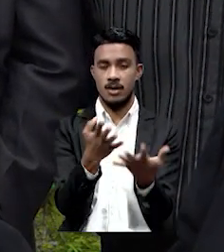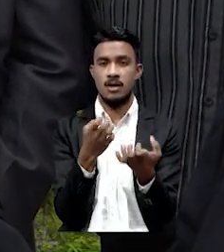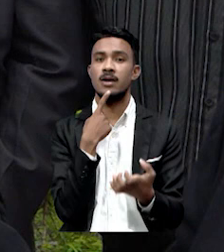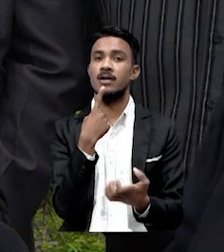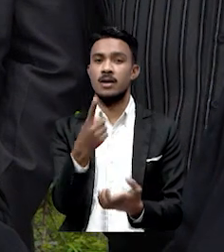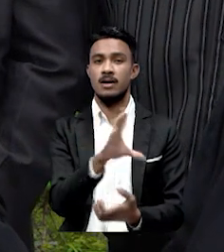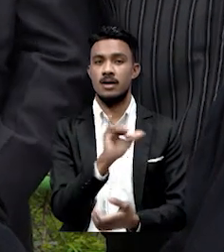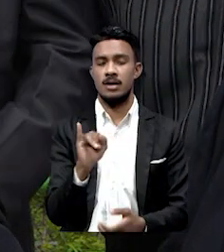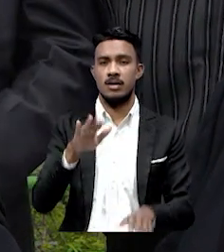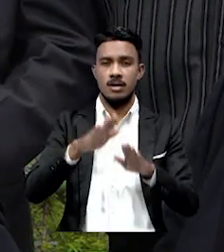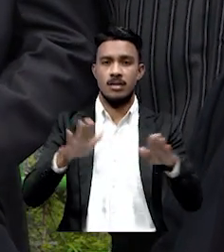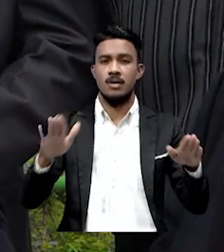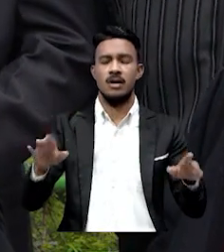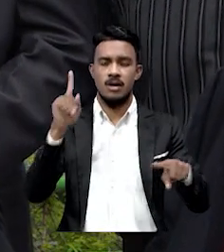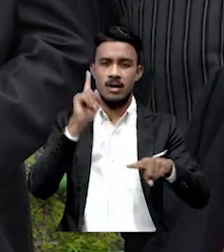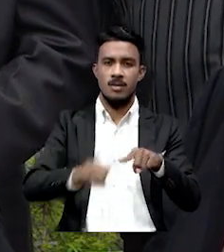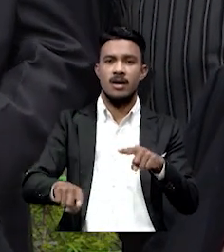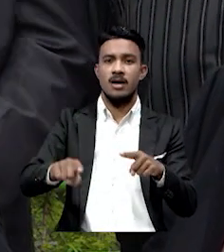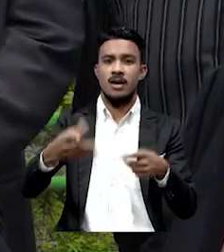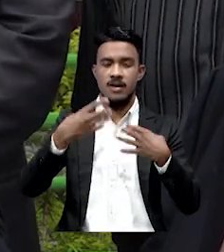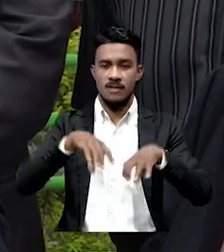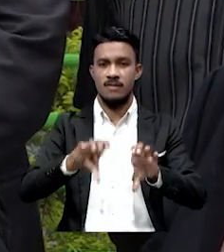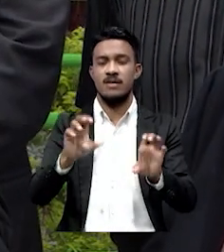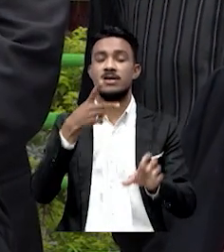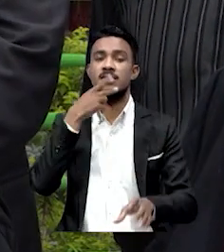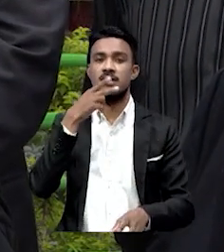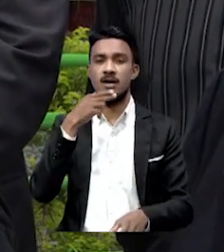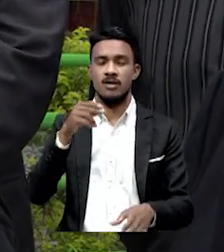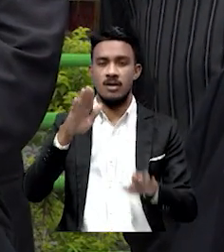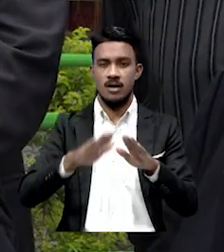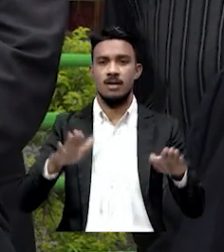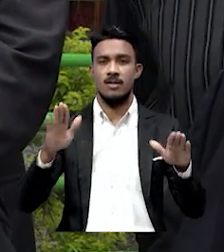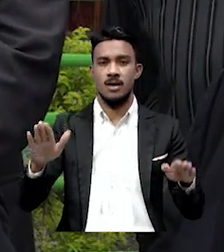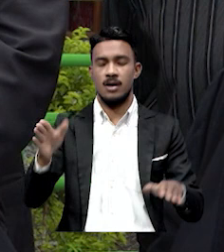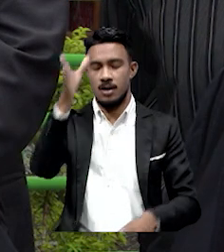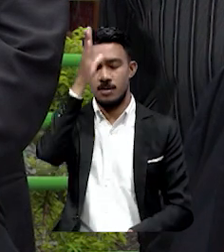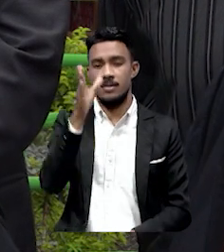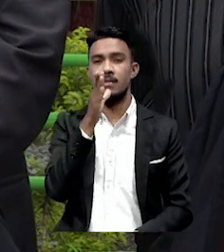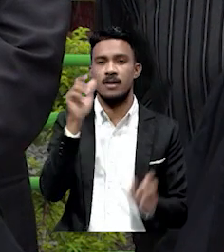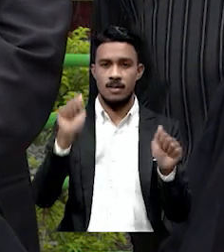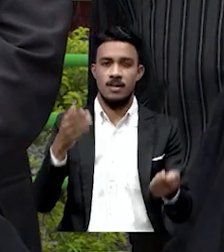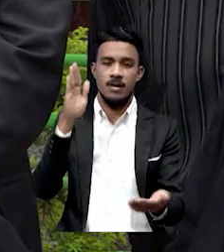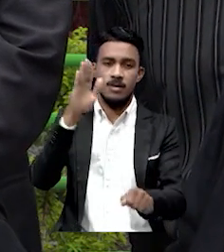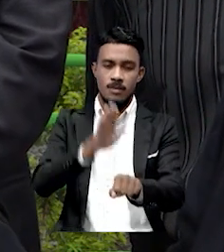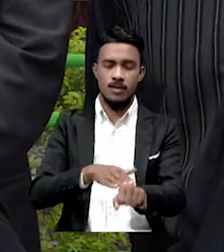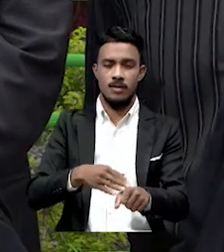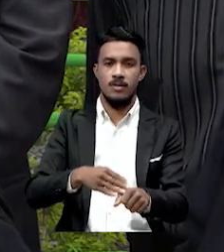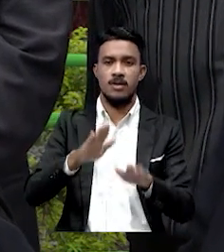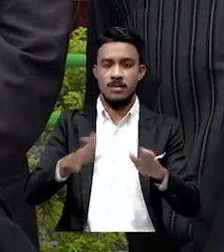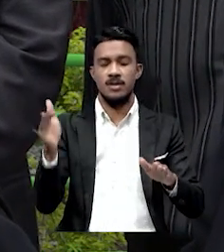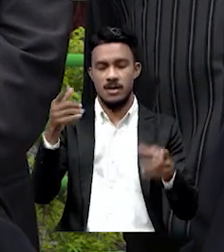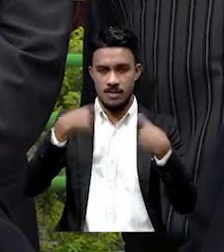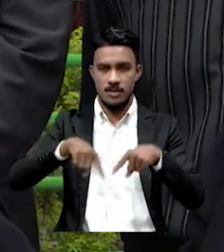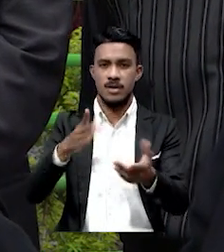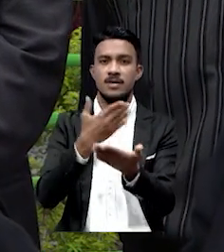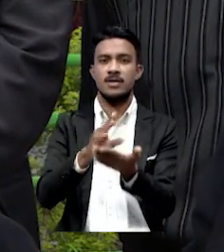nesse ano, a barquique, a bele fan chegar, por exemplo, a barquique, a bele, ainda ama a bele, a ruca, a bele sirva só se chegar,